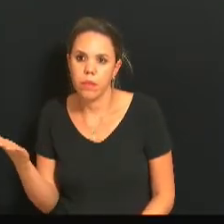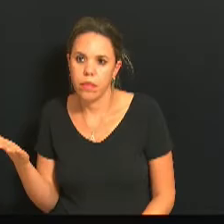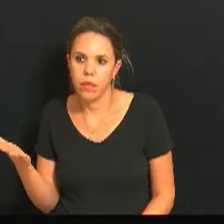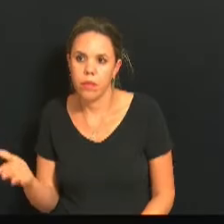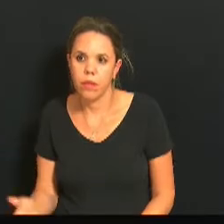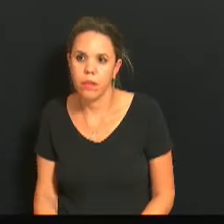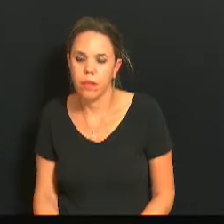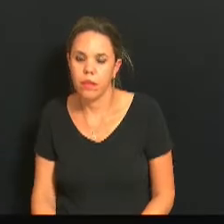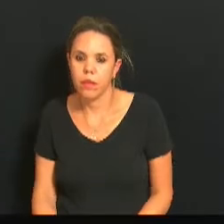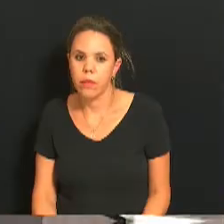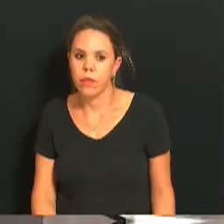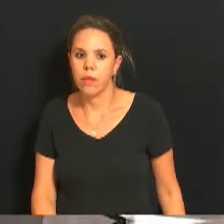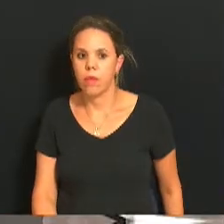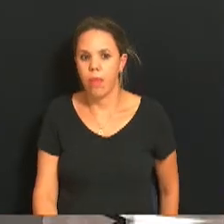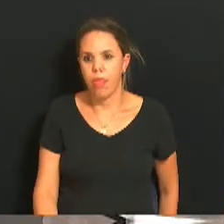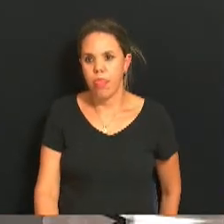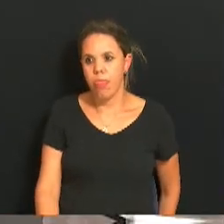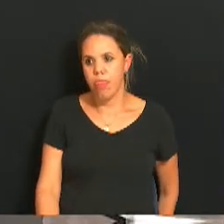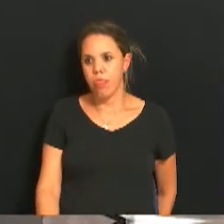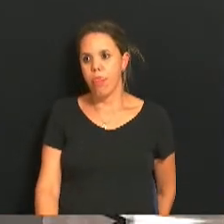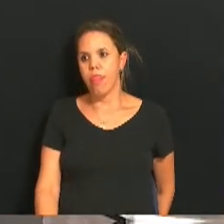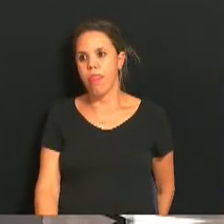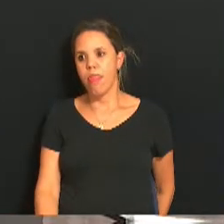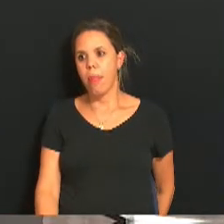aqui brigada viu gente